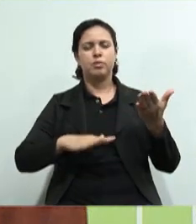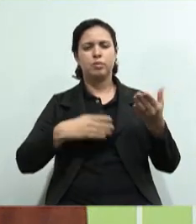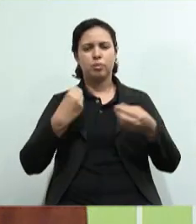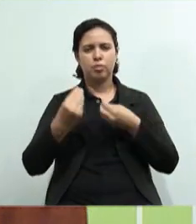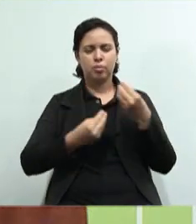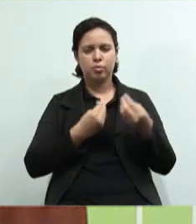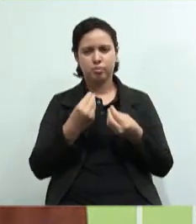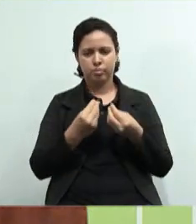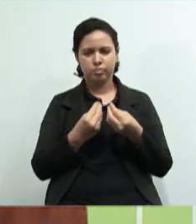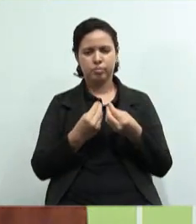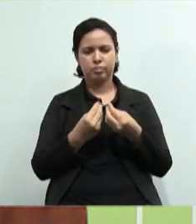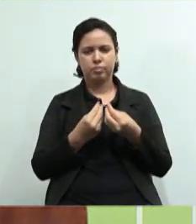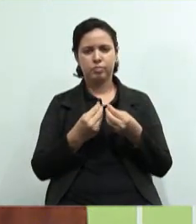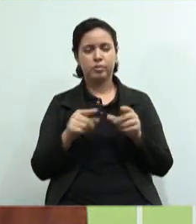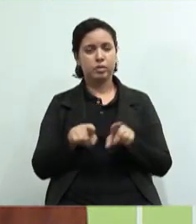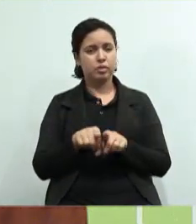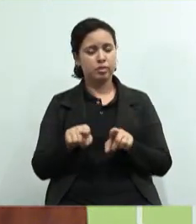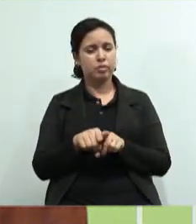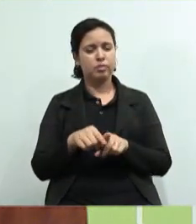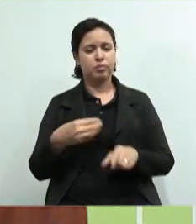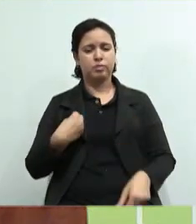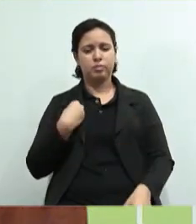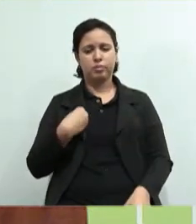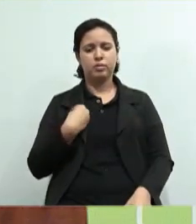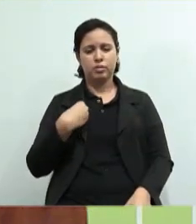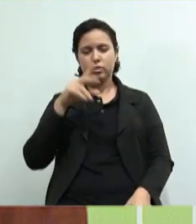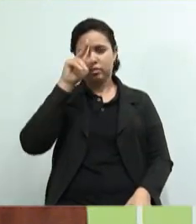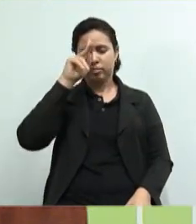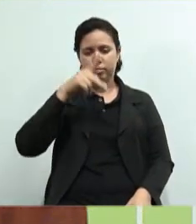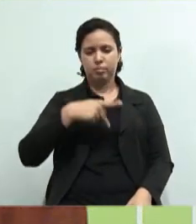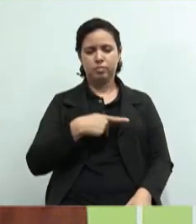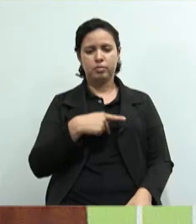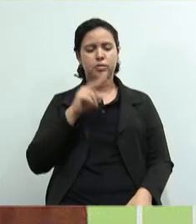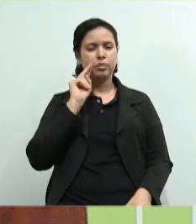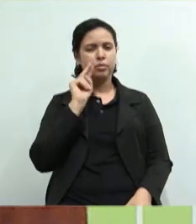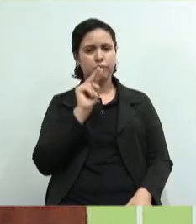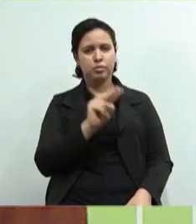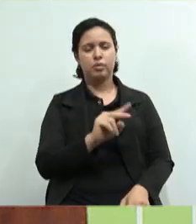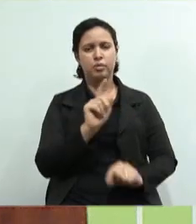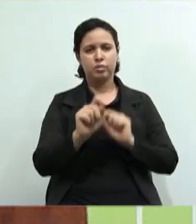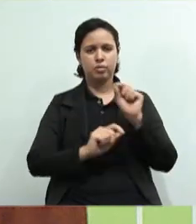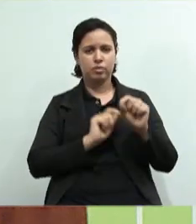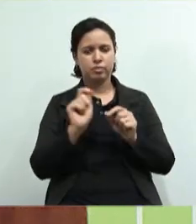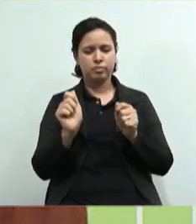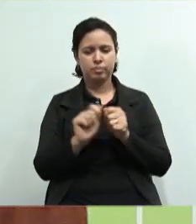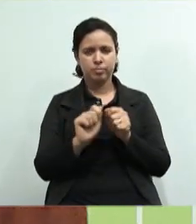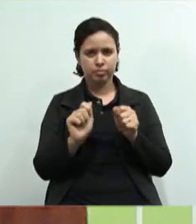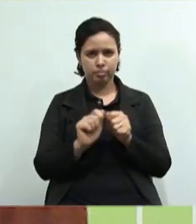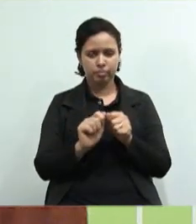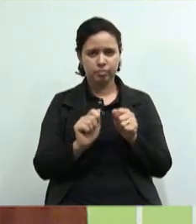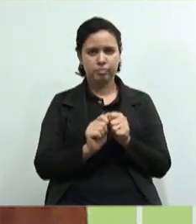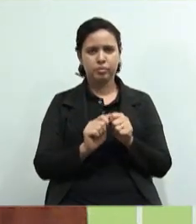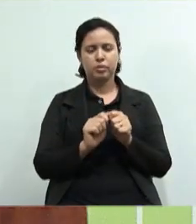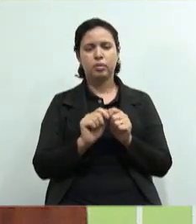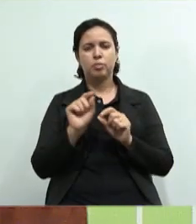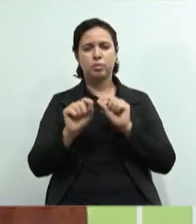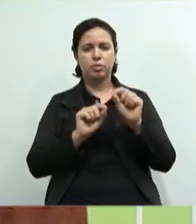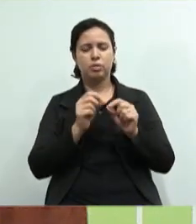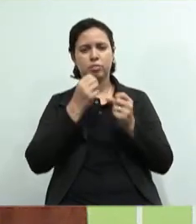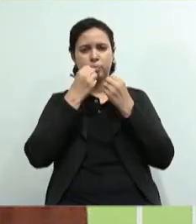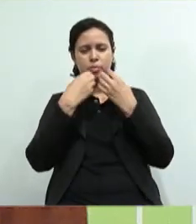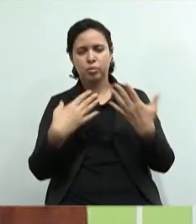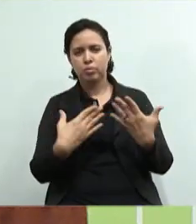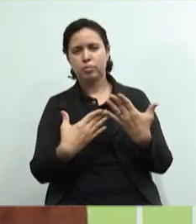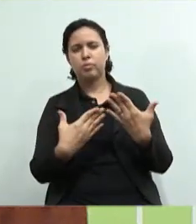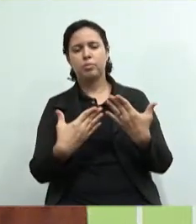vale, inclusive, para a nossa vida pessoal, não é? A gente revê o que, que a gente faz, o que está bom, o que, que precisa